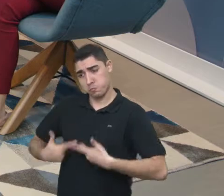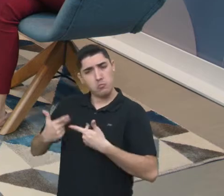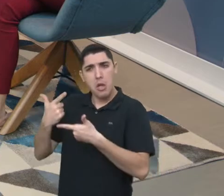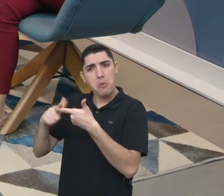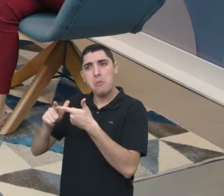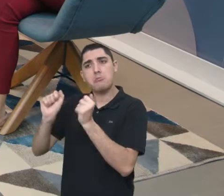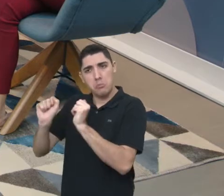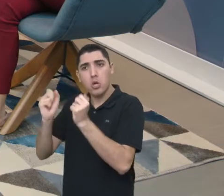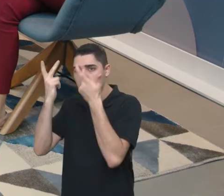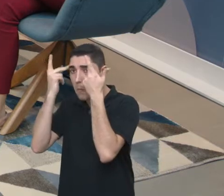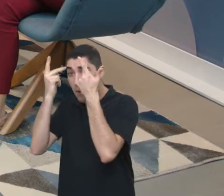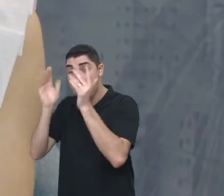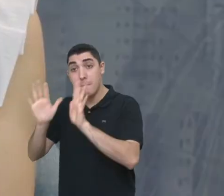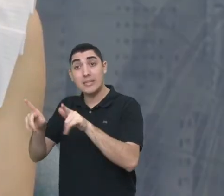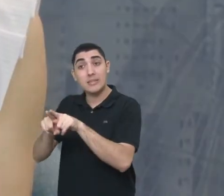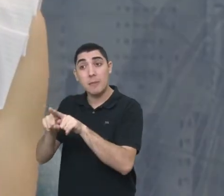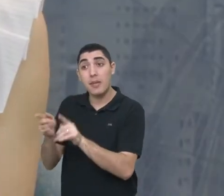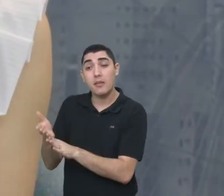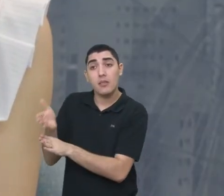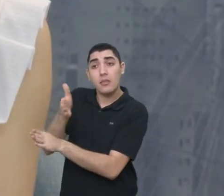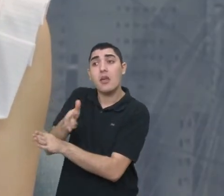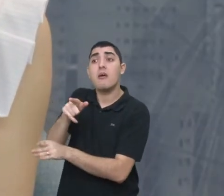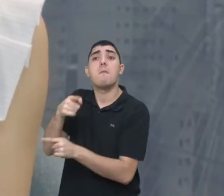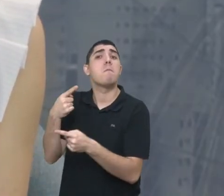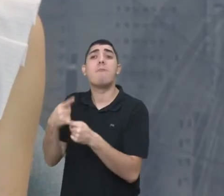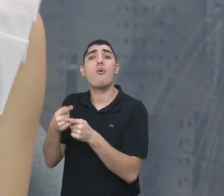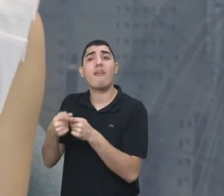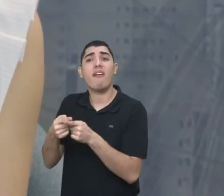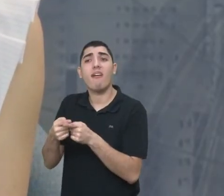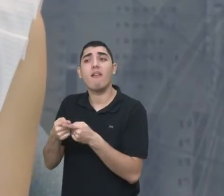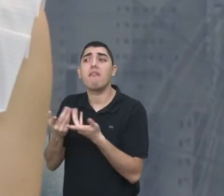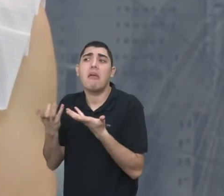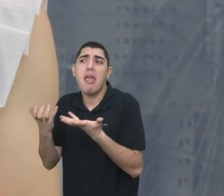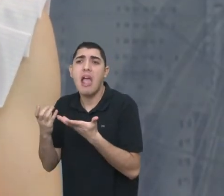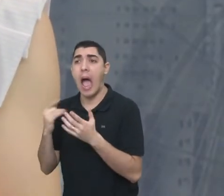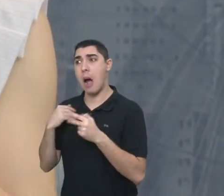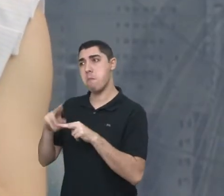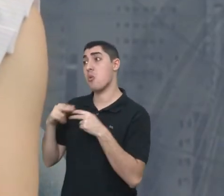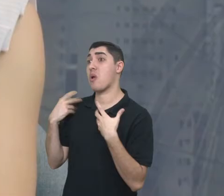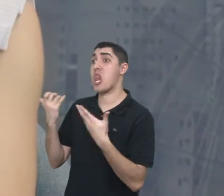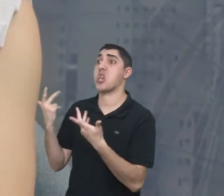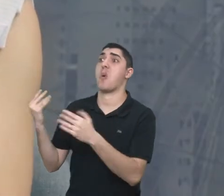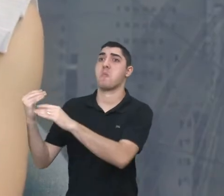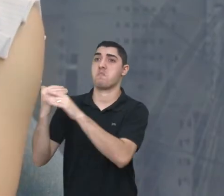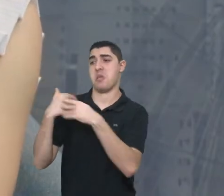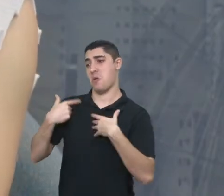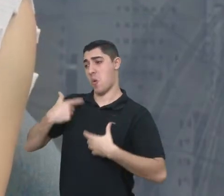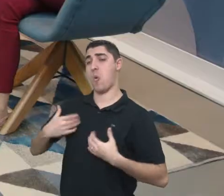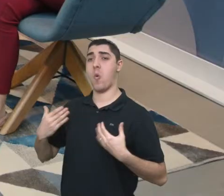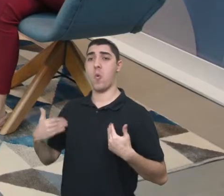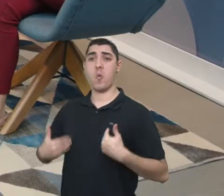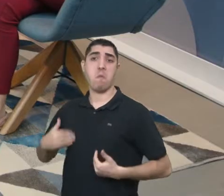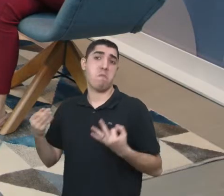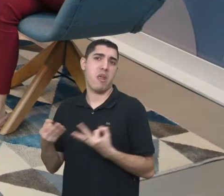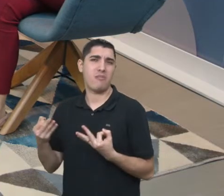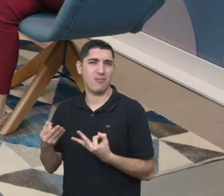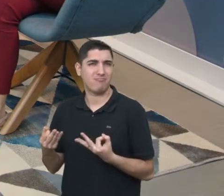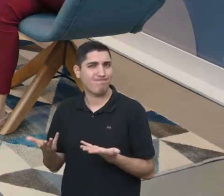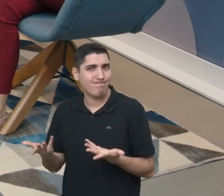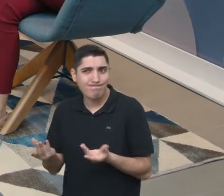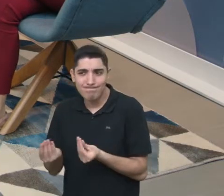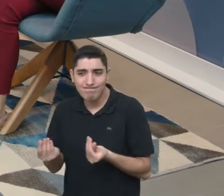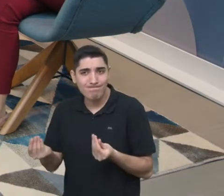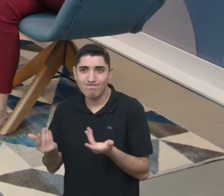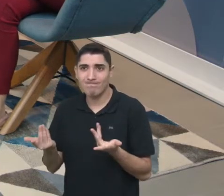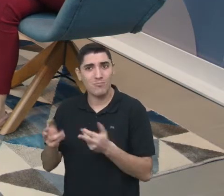querer mudar o corpo dela, mas é importante a gente entender os porquês do nosso desejo, ainda mais se a gente vai, né, se submeter a alguma cirurgia, algo